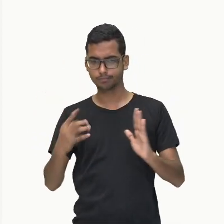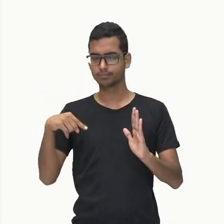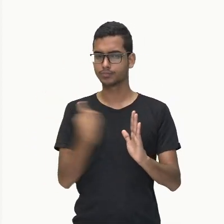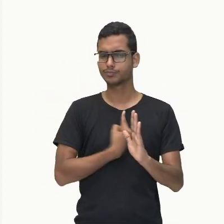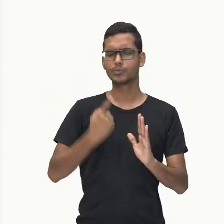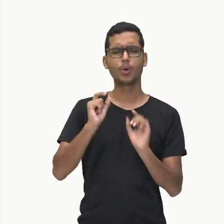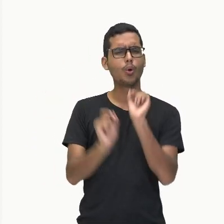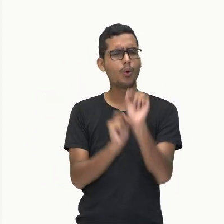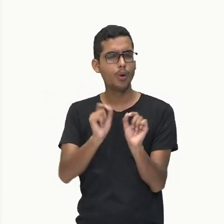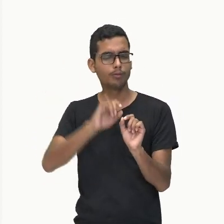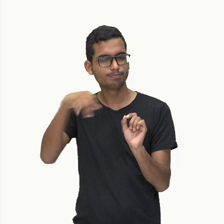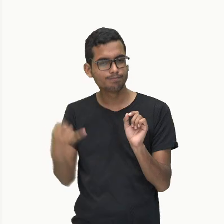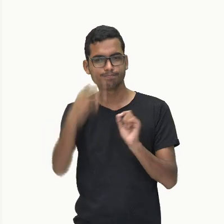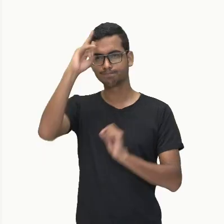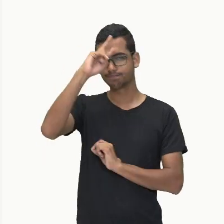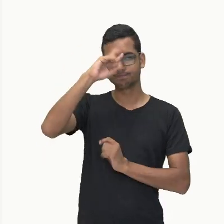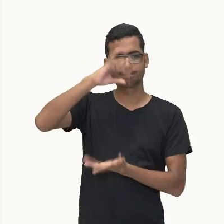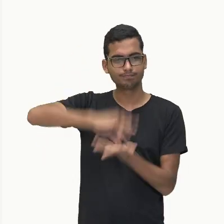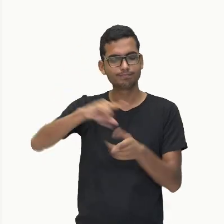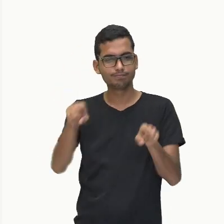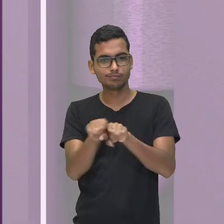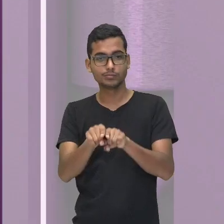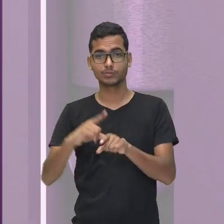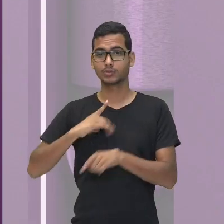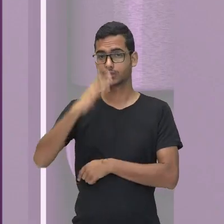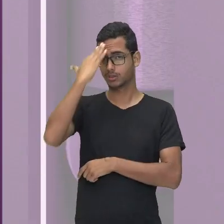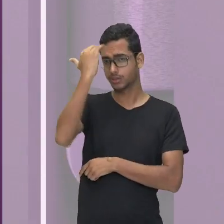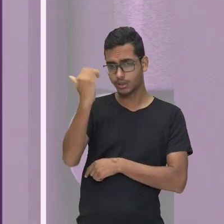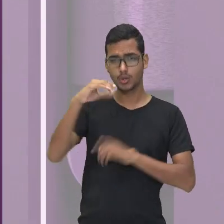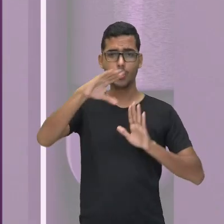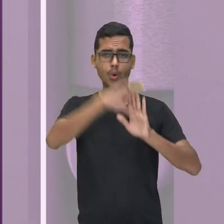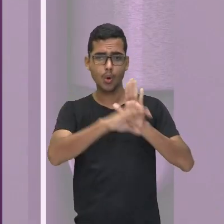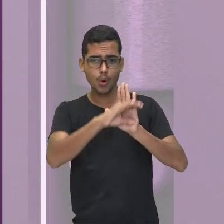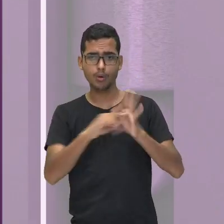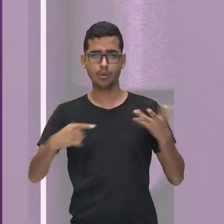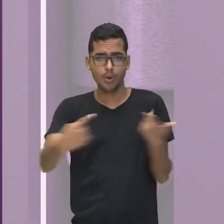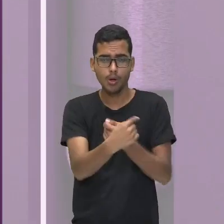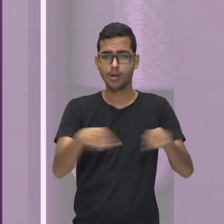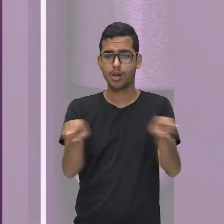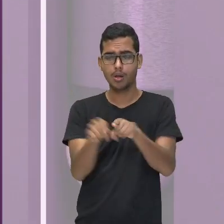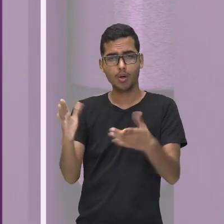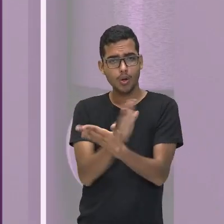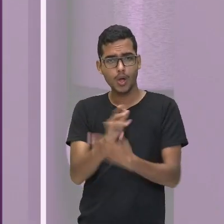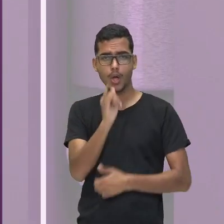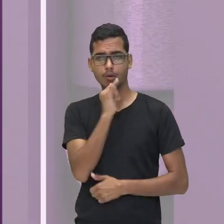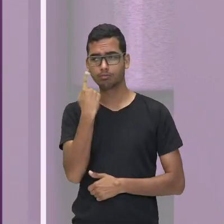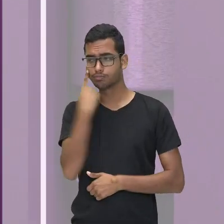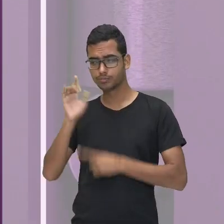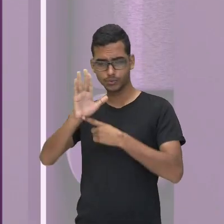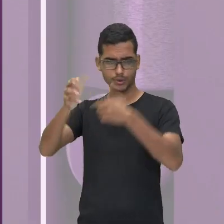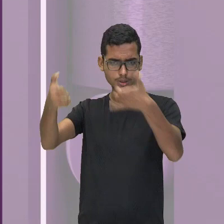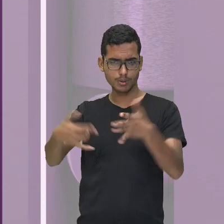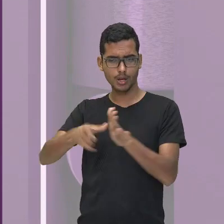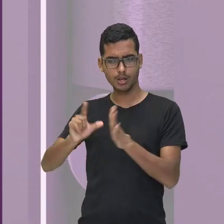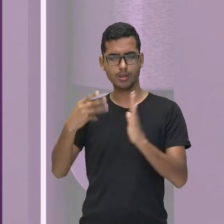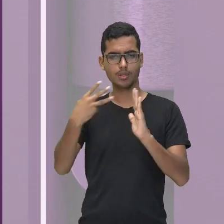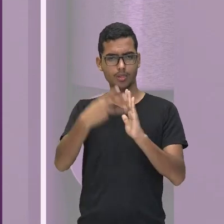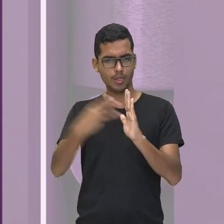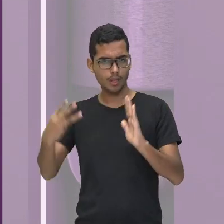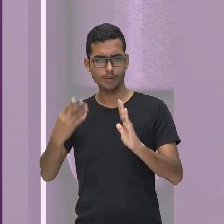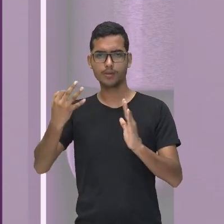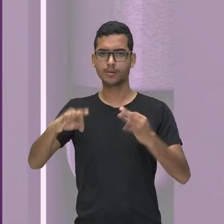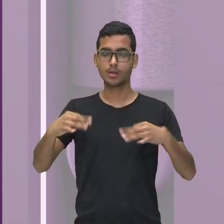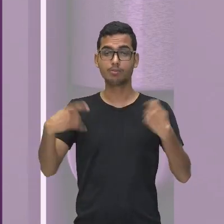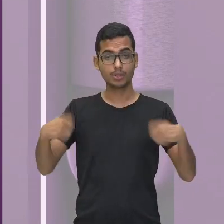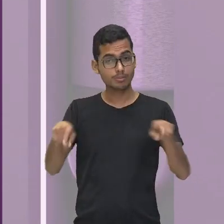gente lembrar, né, de termos, de conceitos, né, de alguns exemplos que foram mencionados, porque a gente precisa